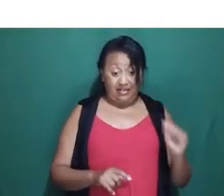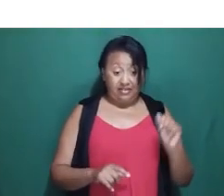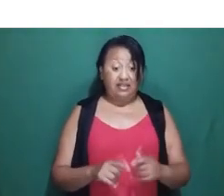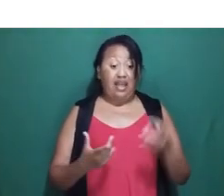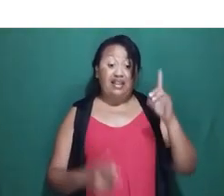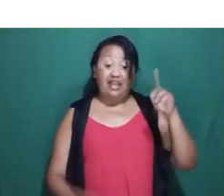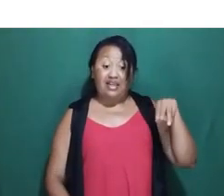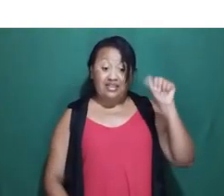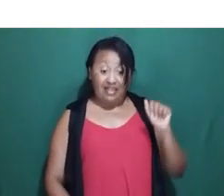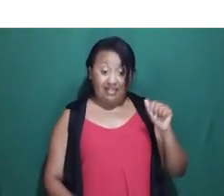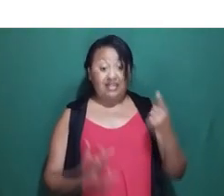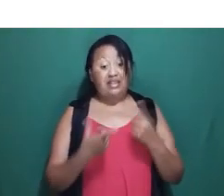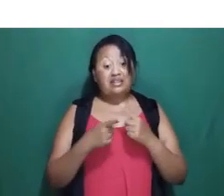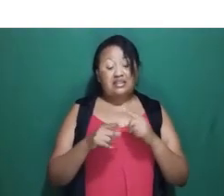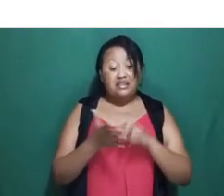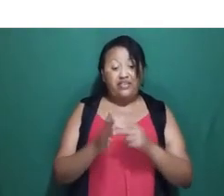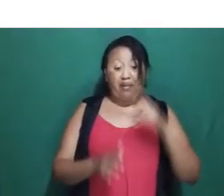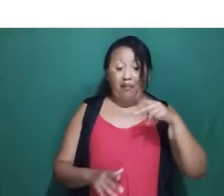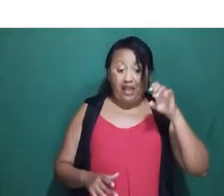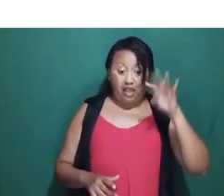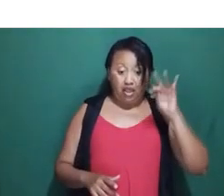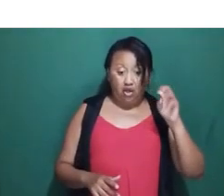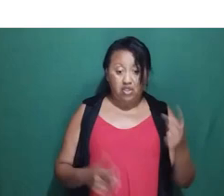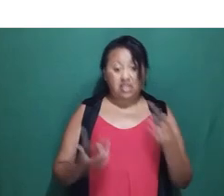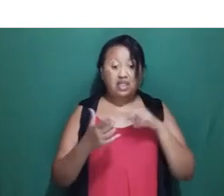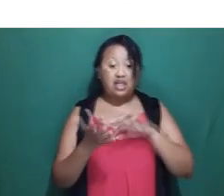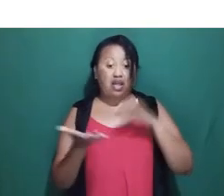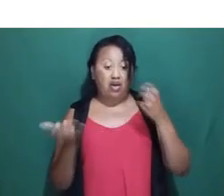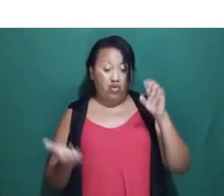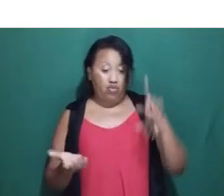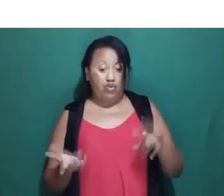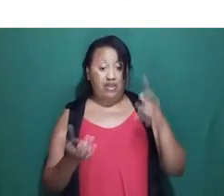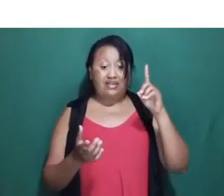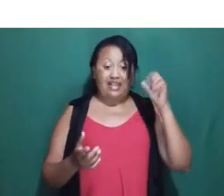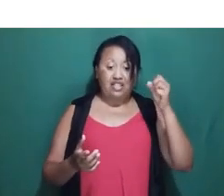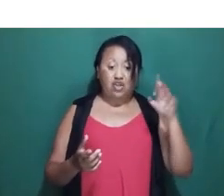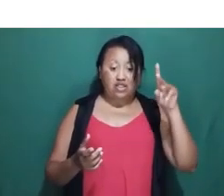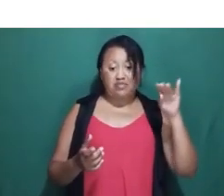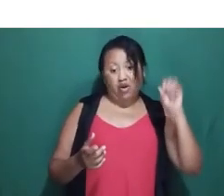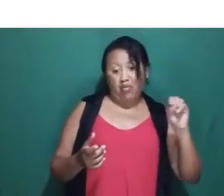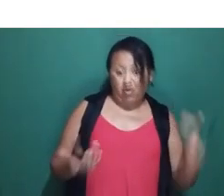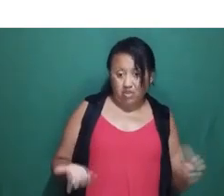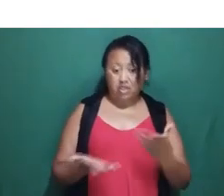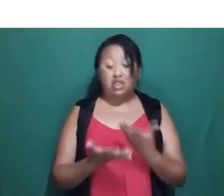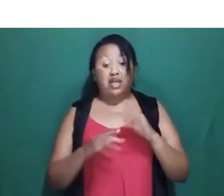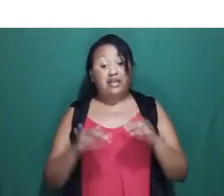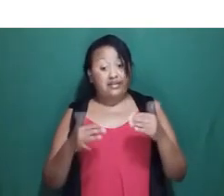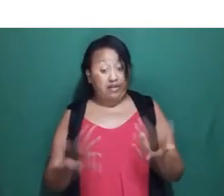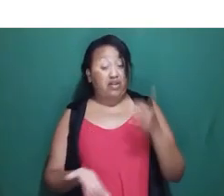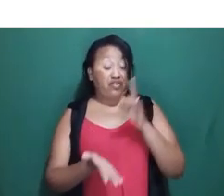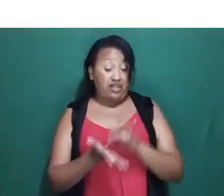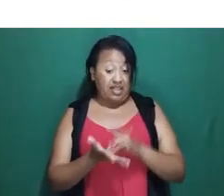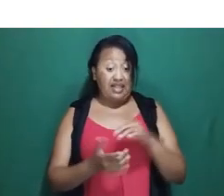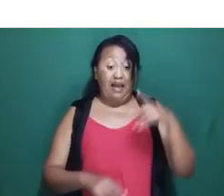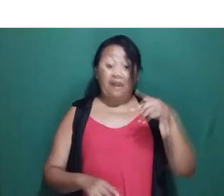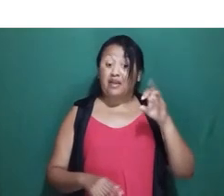pentose é uma desoxirribose enquanto no RNA é uma ribose correto gente realmente né a pentose